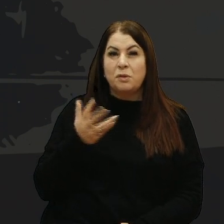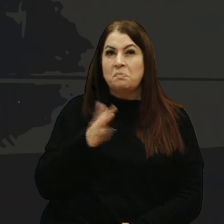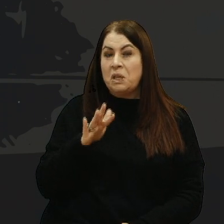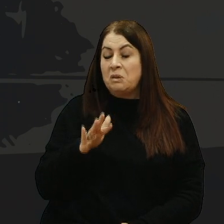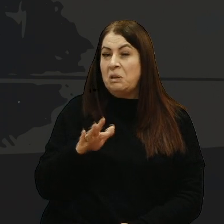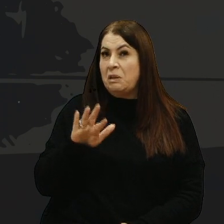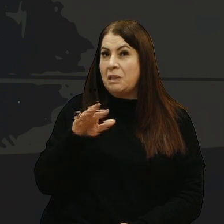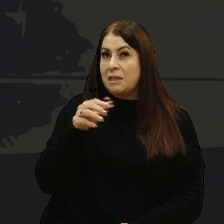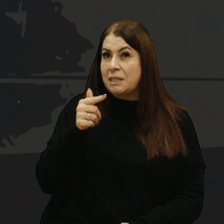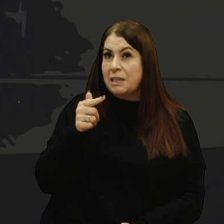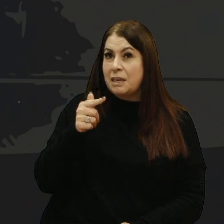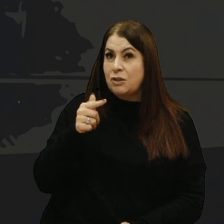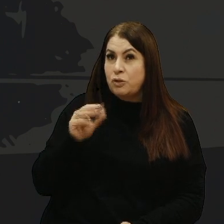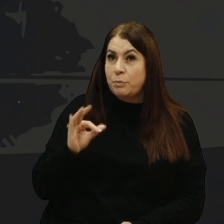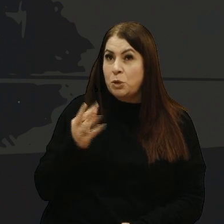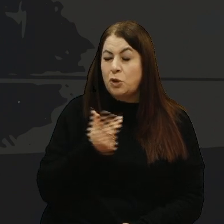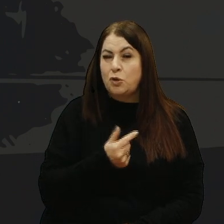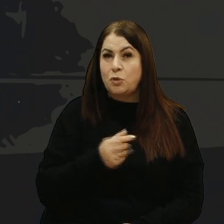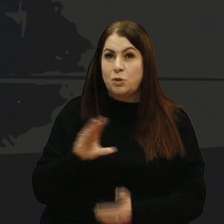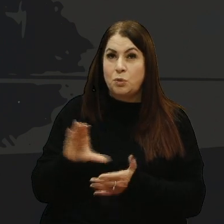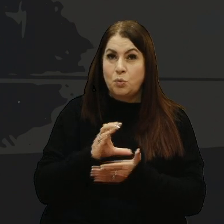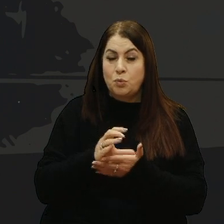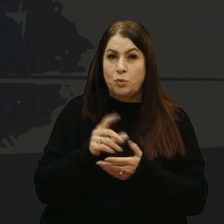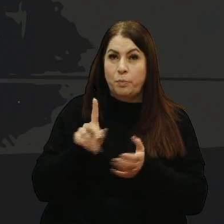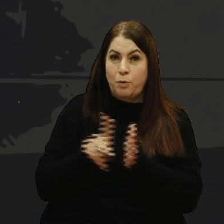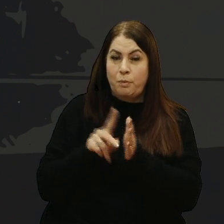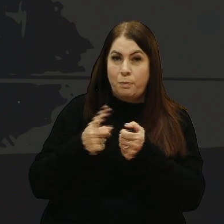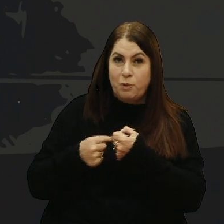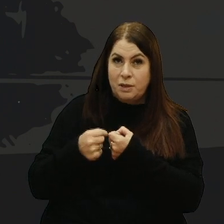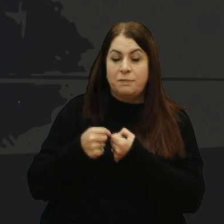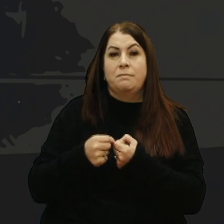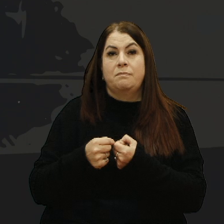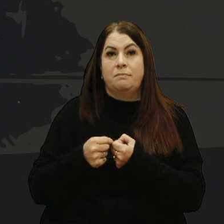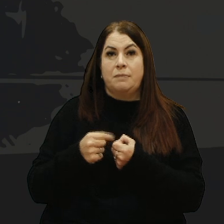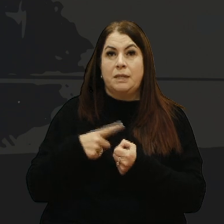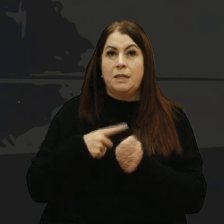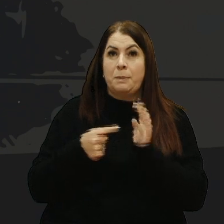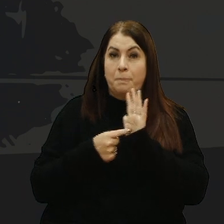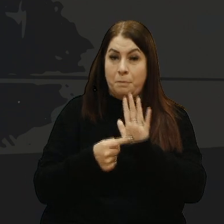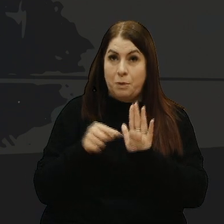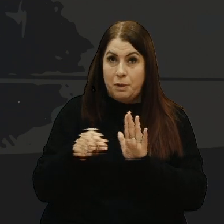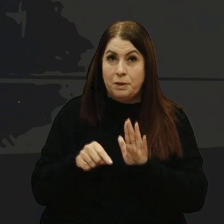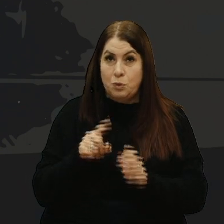de mais de 7 milhões em recursos para o município. A gente trouxe